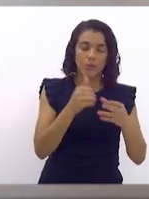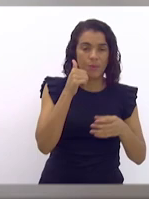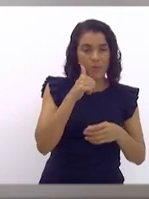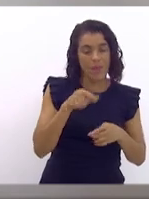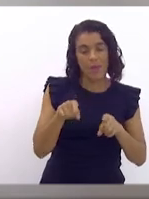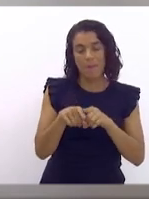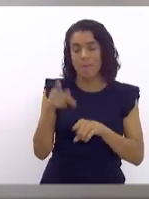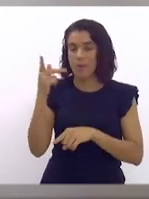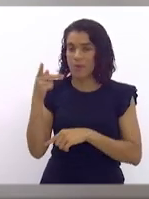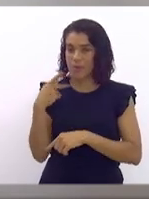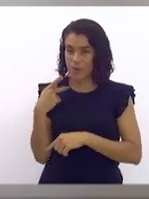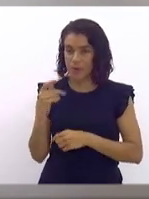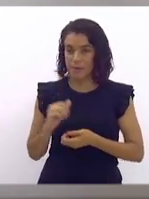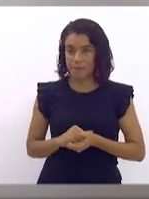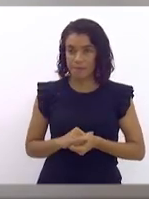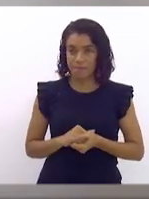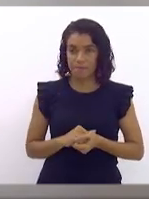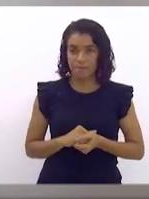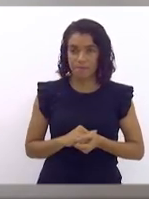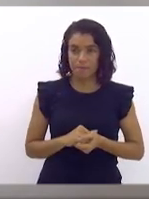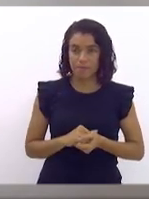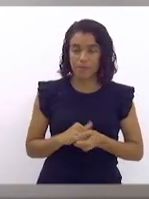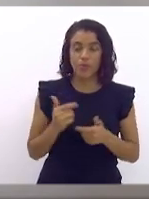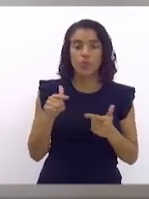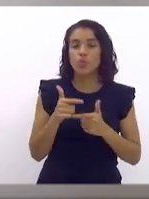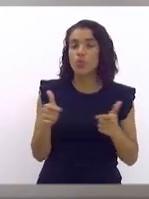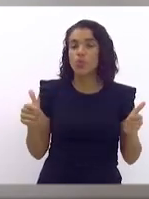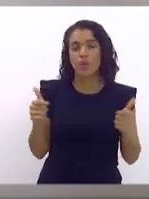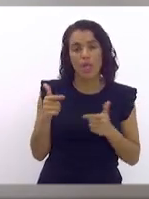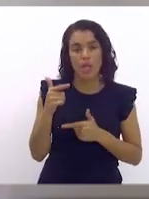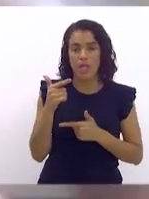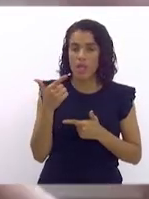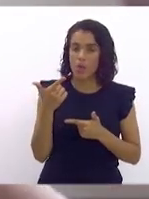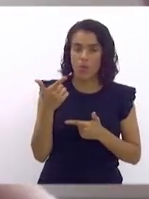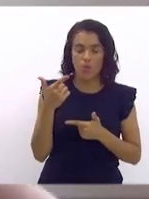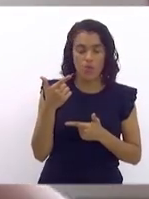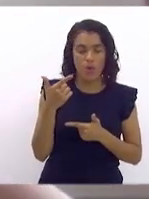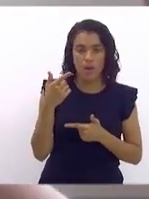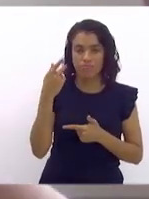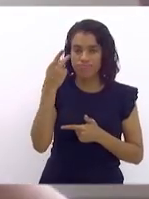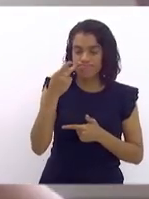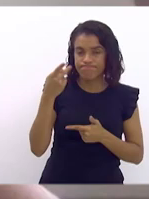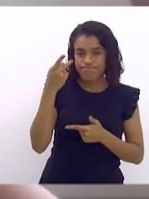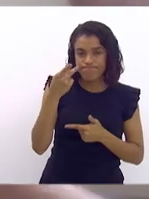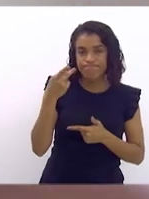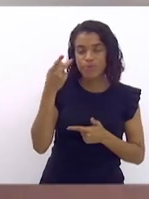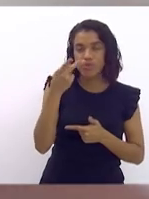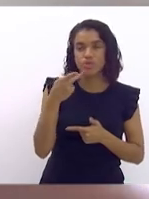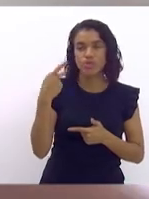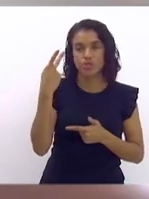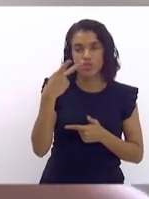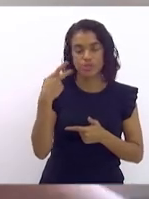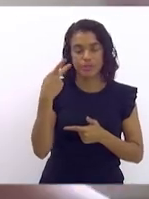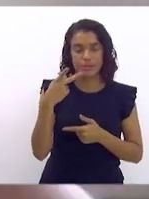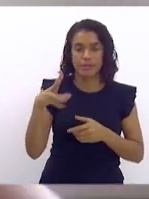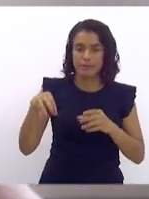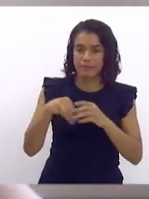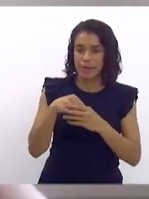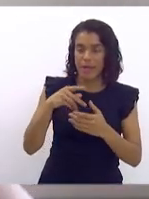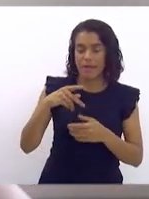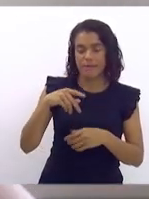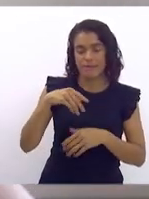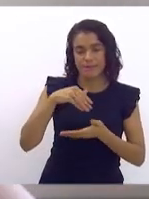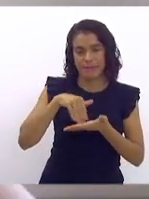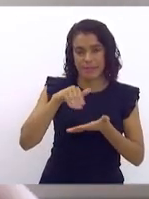procuradoria. Não tem uma parlamentar que seja, digamos, a que está na Secretaria da Mulher, né?